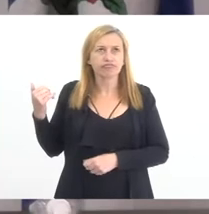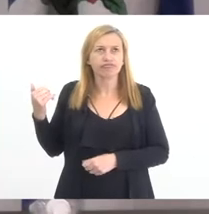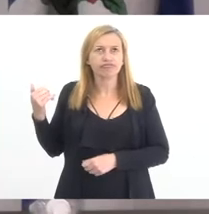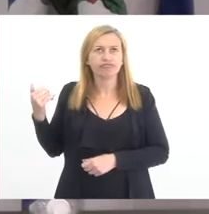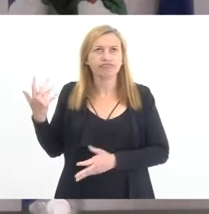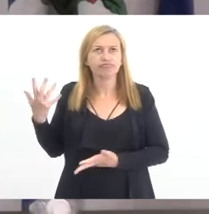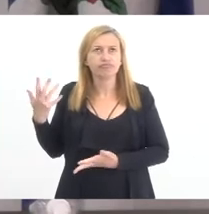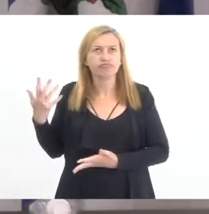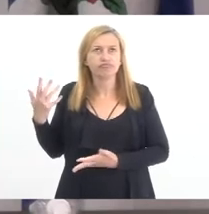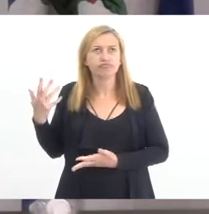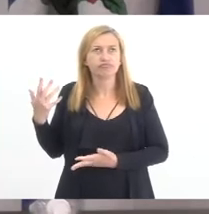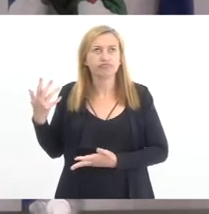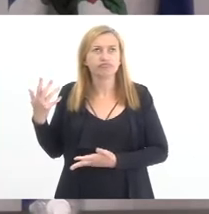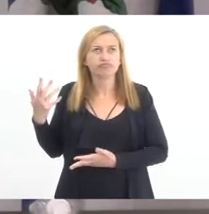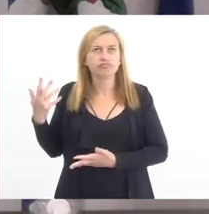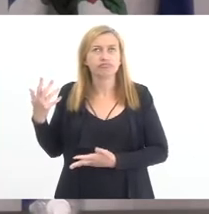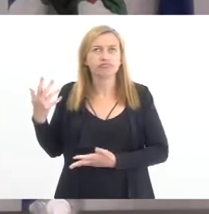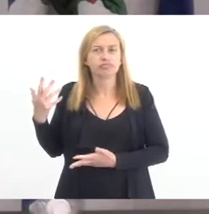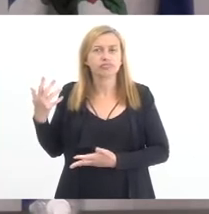desde